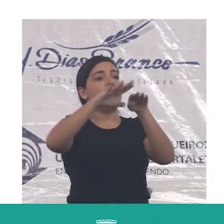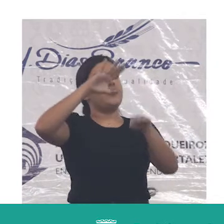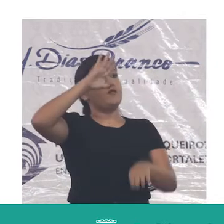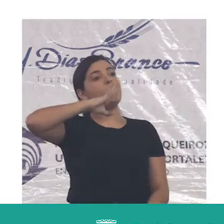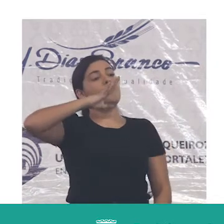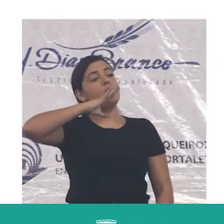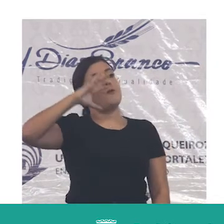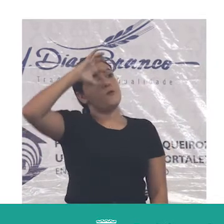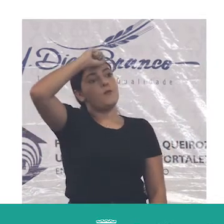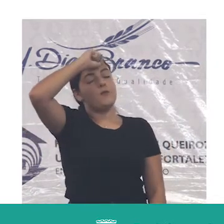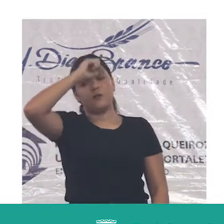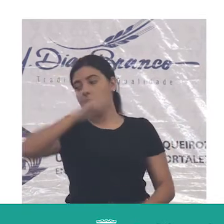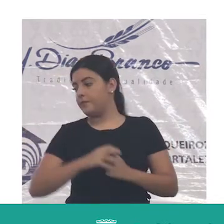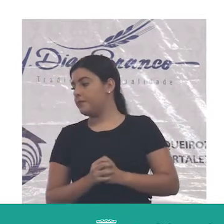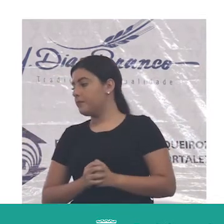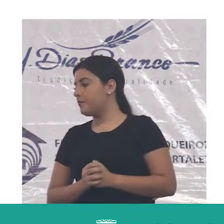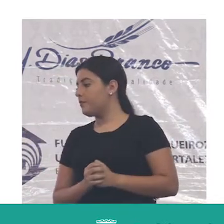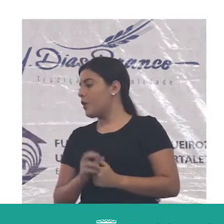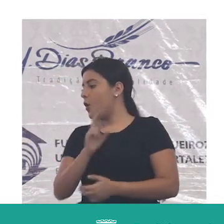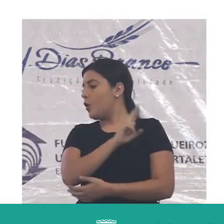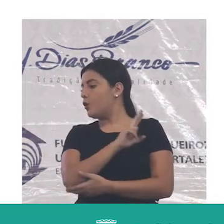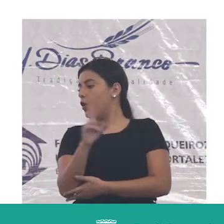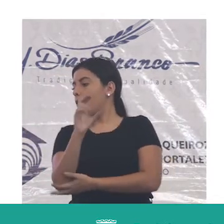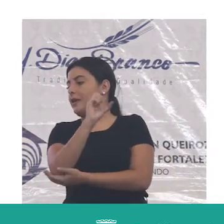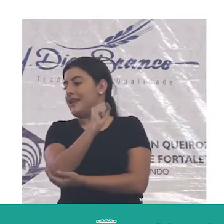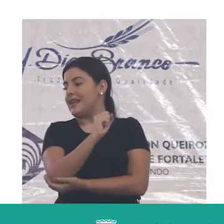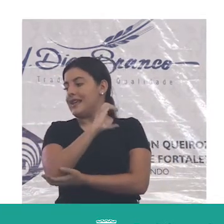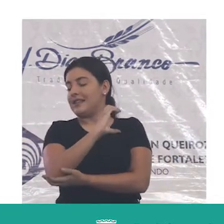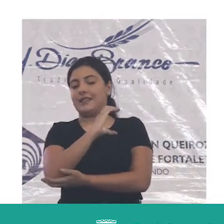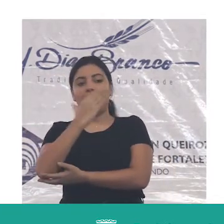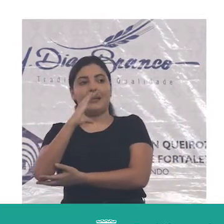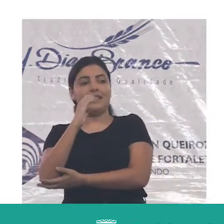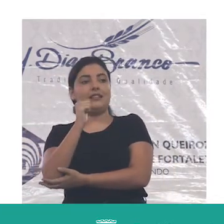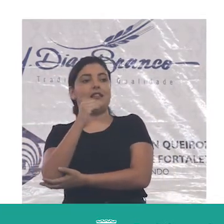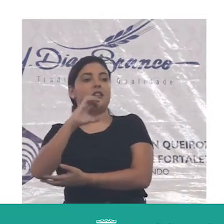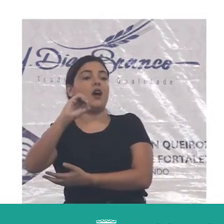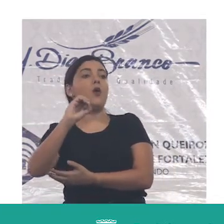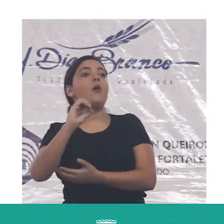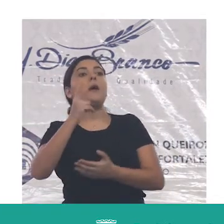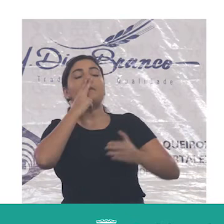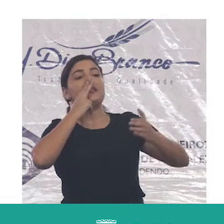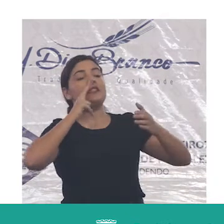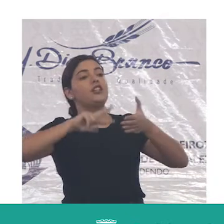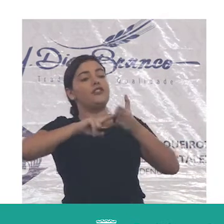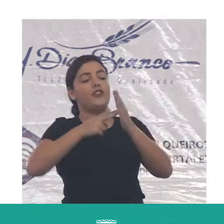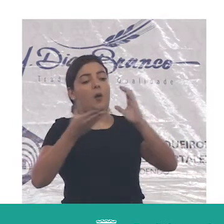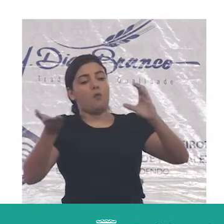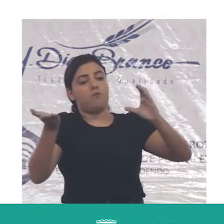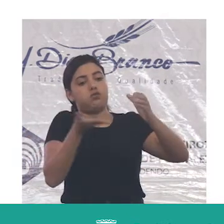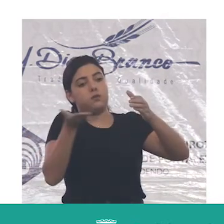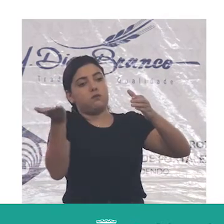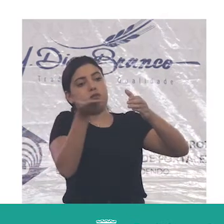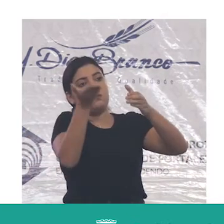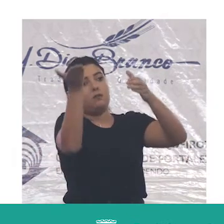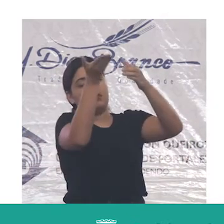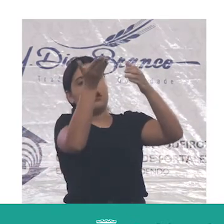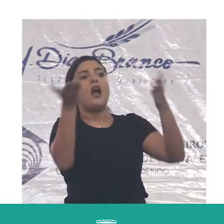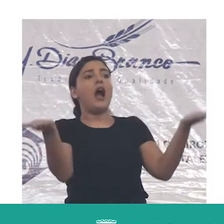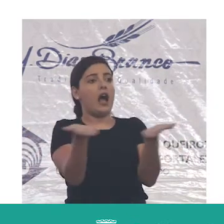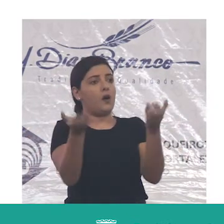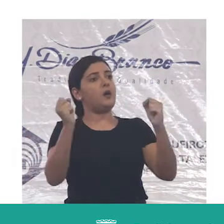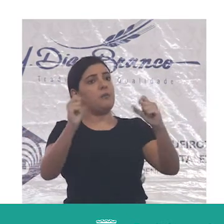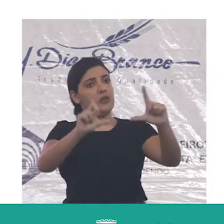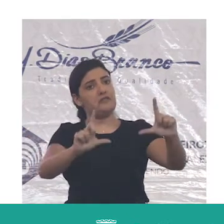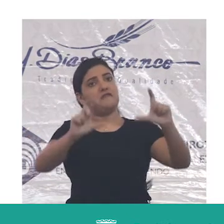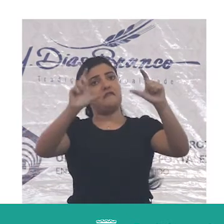de secções, cortes. Isso eu não vi na apostila. É bom que quem puder aí, tire uma foto, tá?